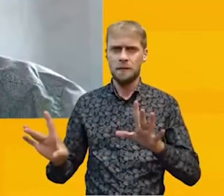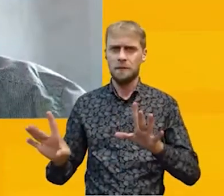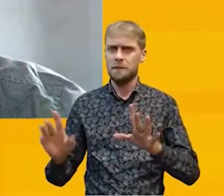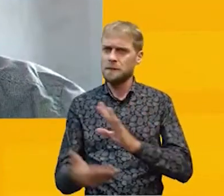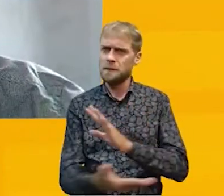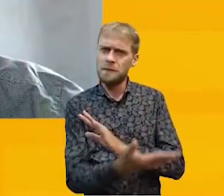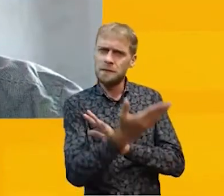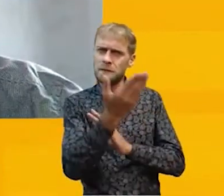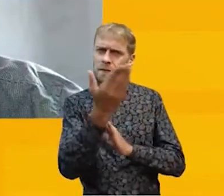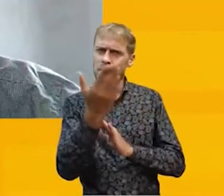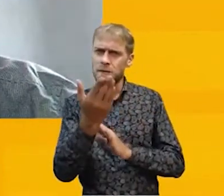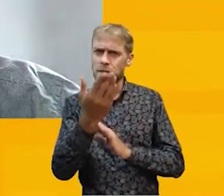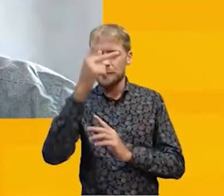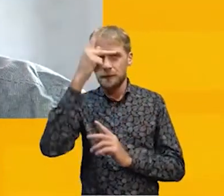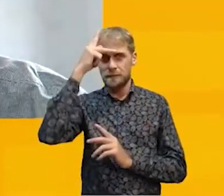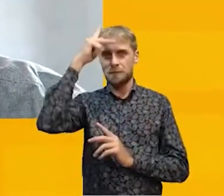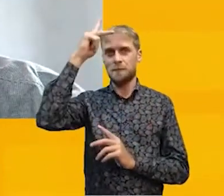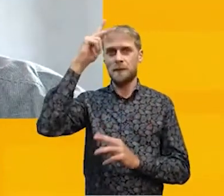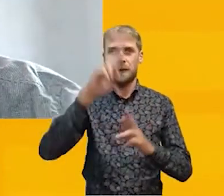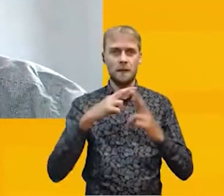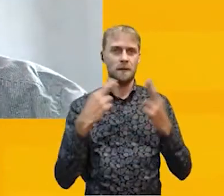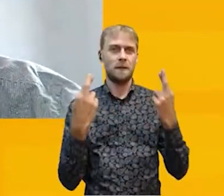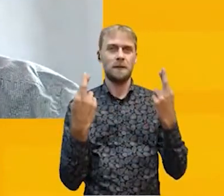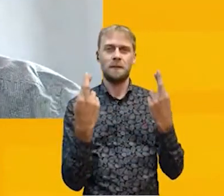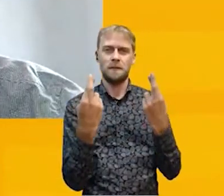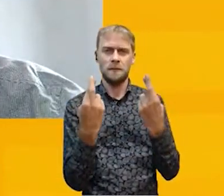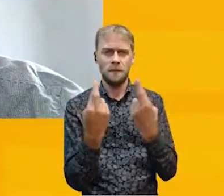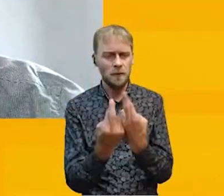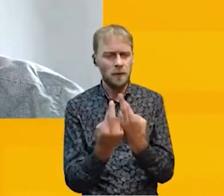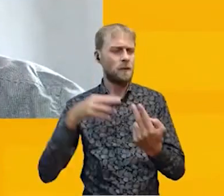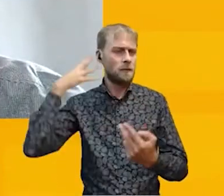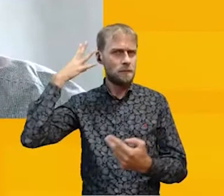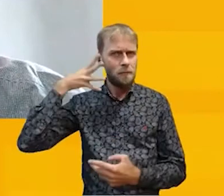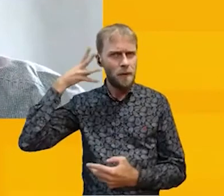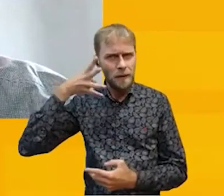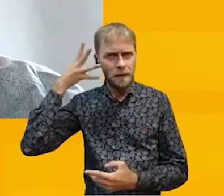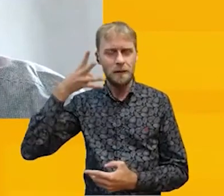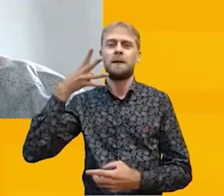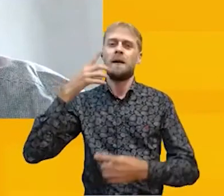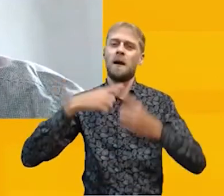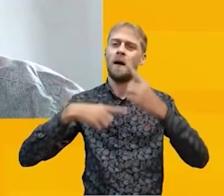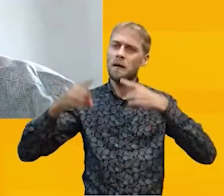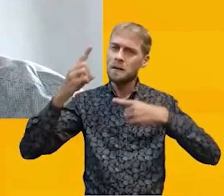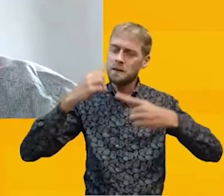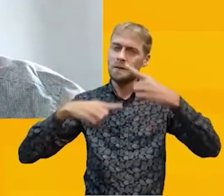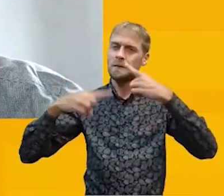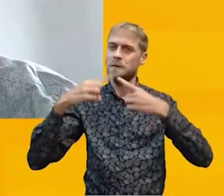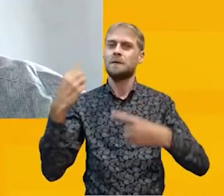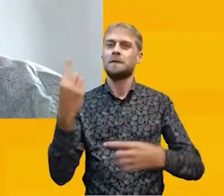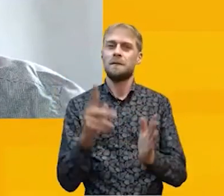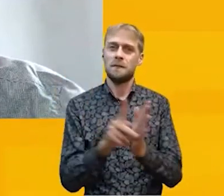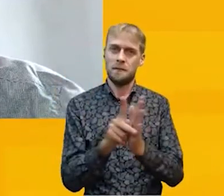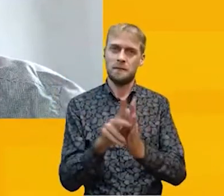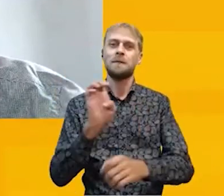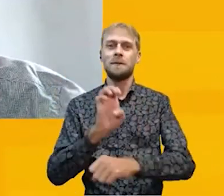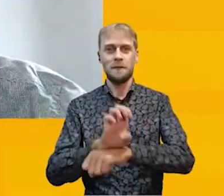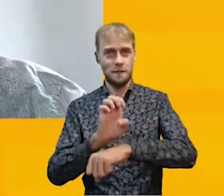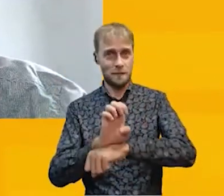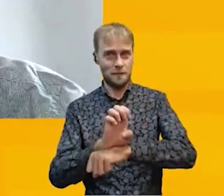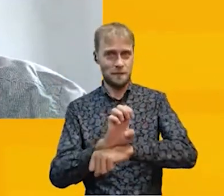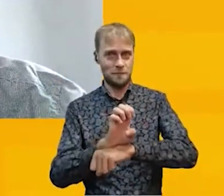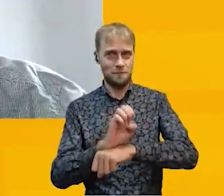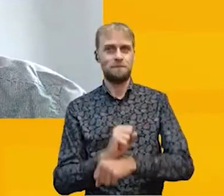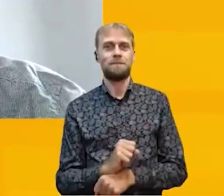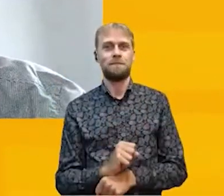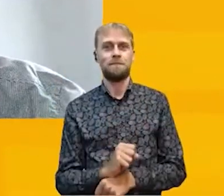todos vocês para reuniões, para palestra, para discussões no seu estado. Mas essa palestra